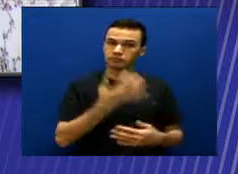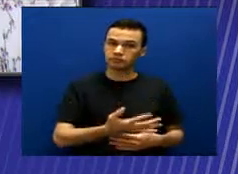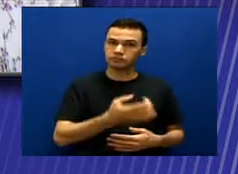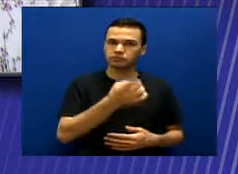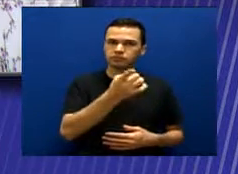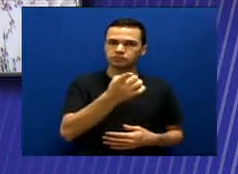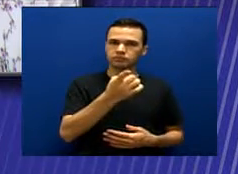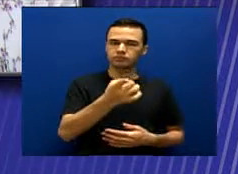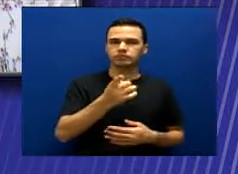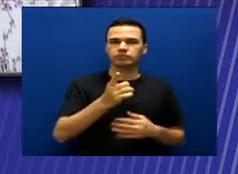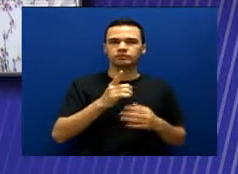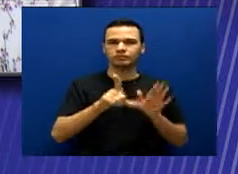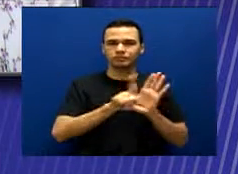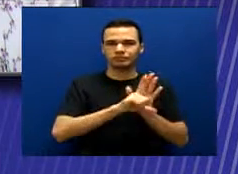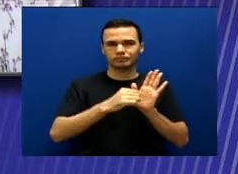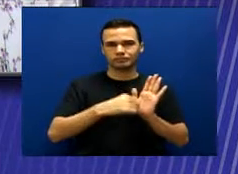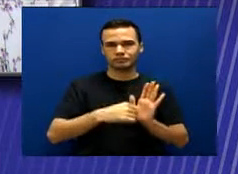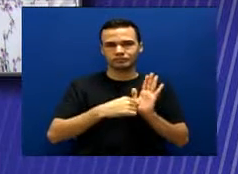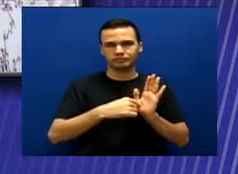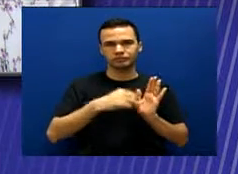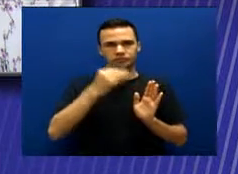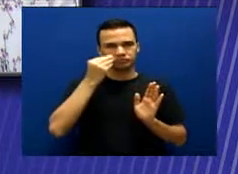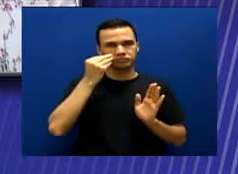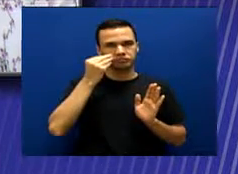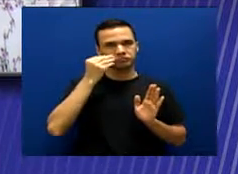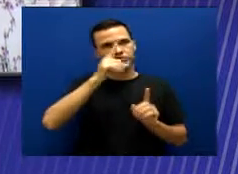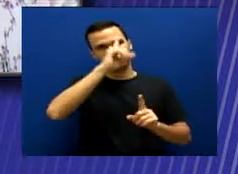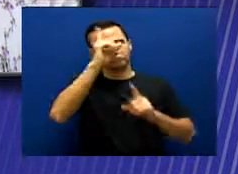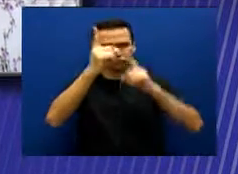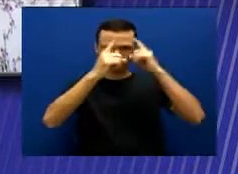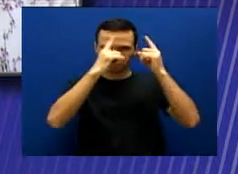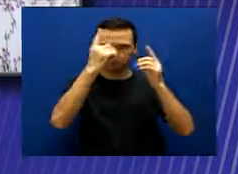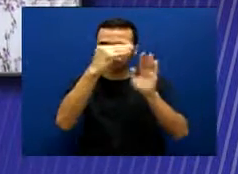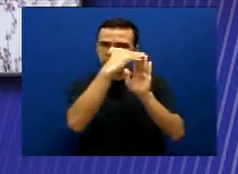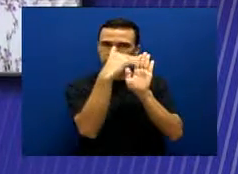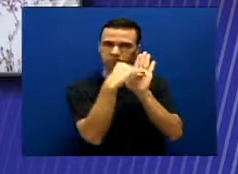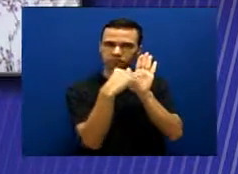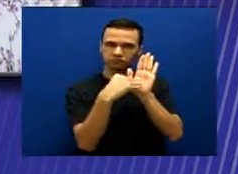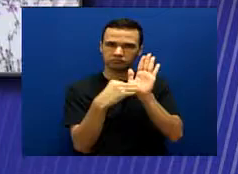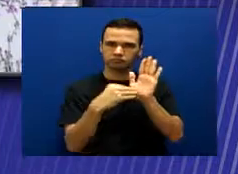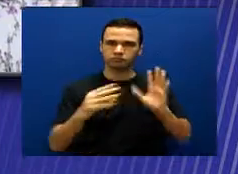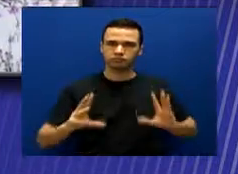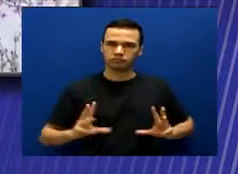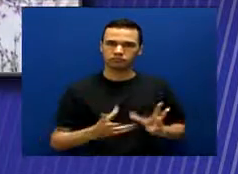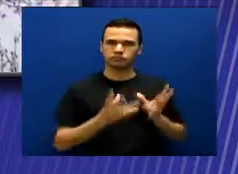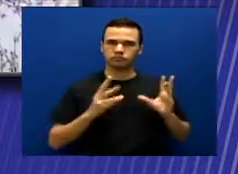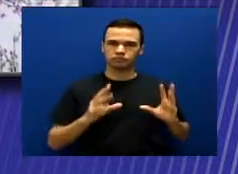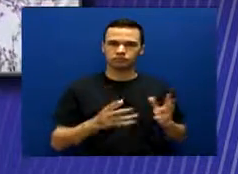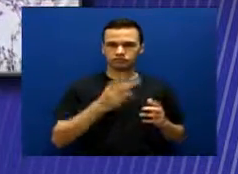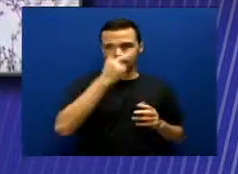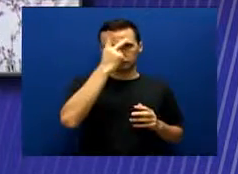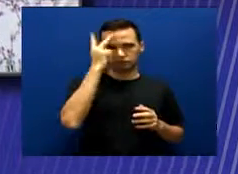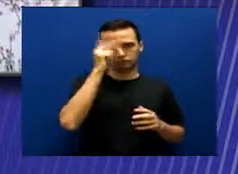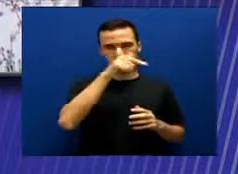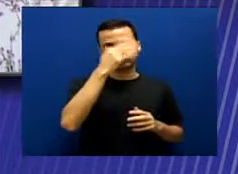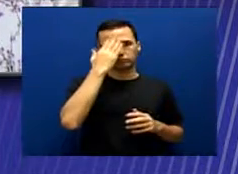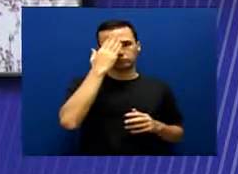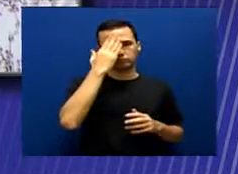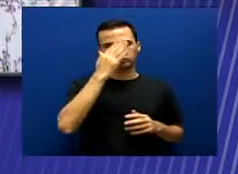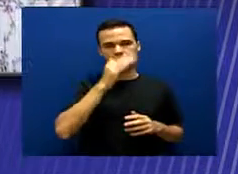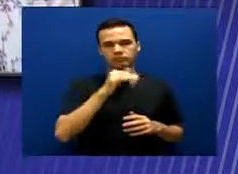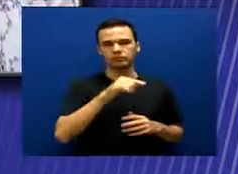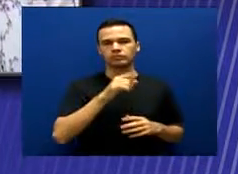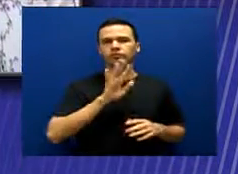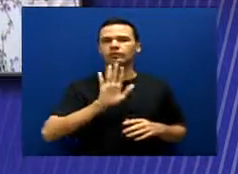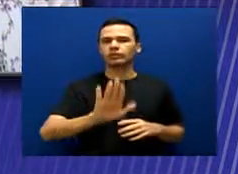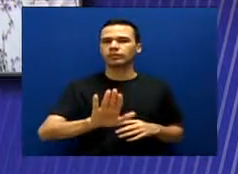sim, quando se pega uma lei e tem algumas outras ideias em relação a ela. Sim, para dar publicidade, que as pessoas saibam. Sabe por que eu fiz essa